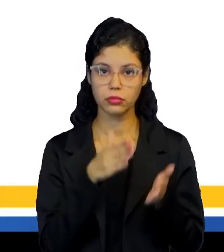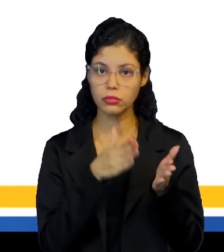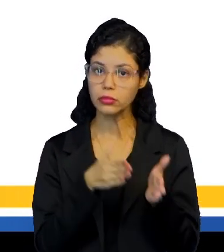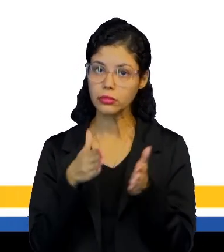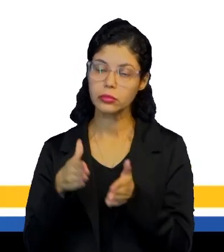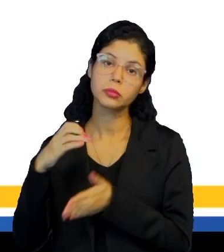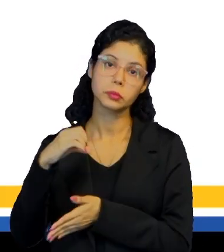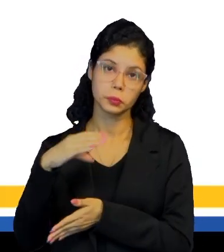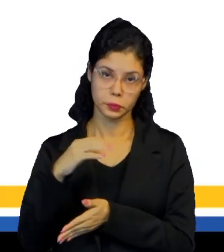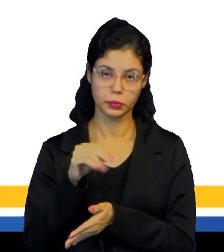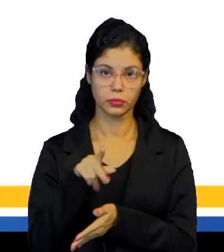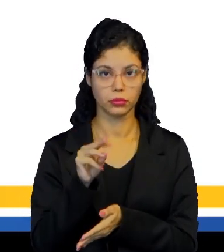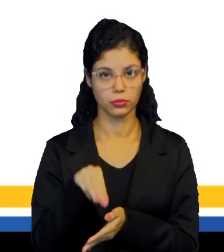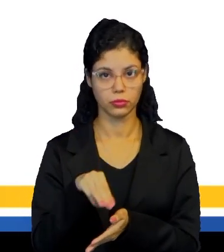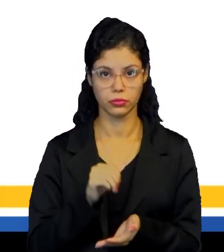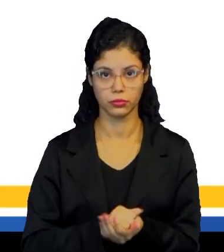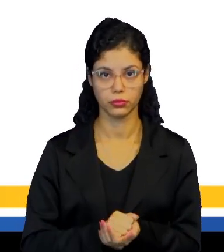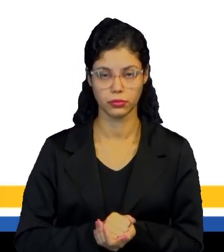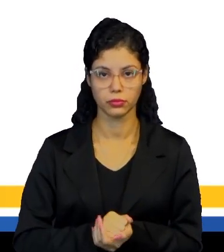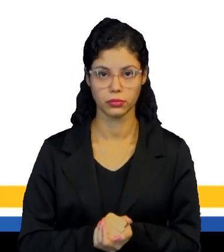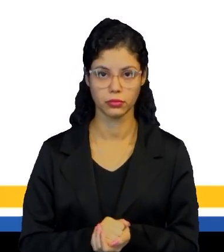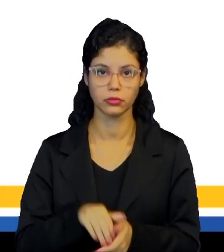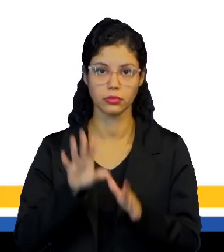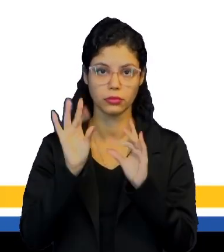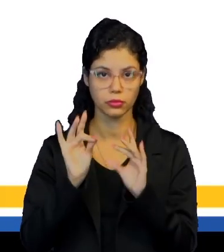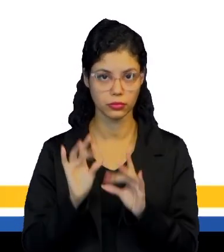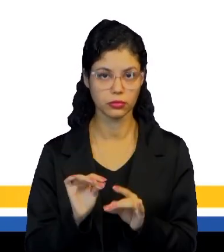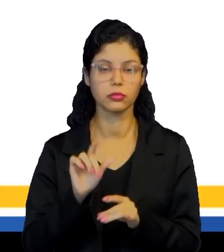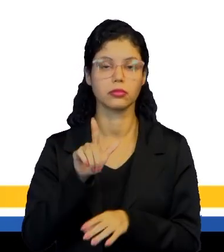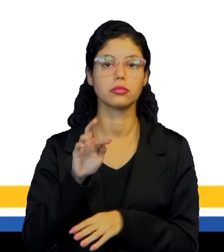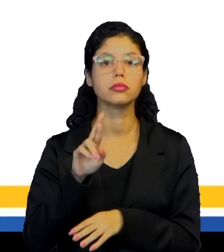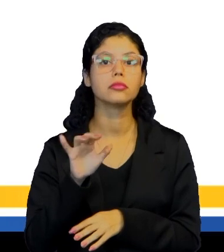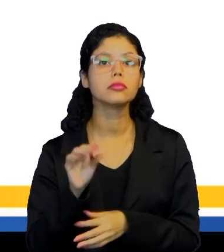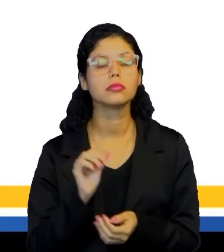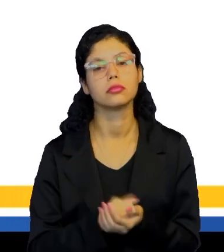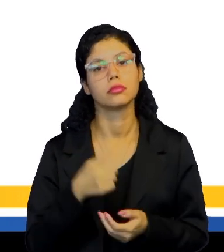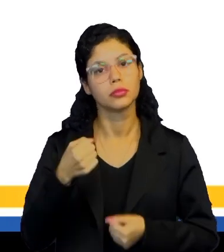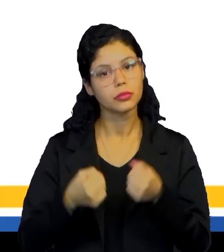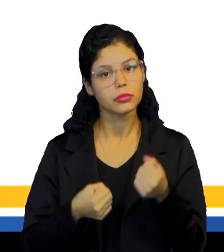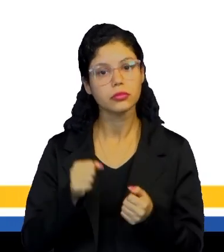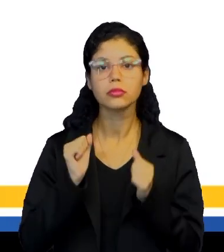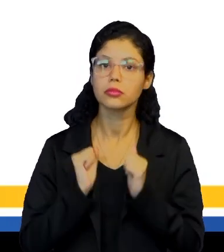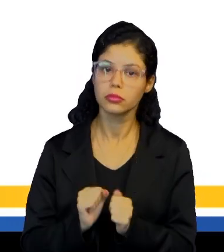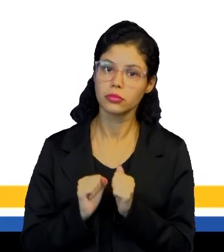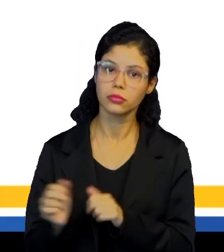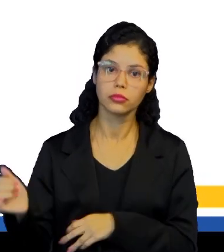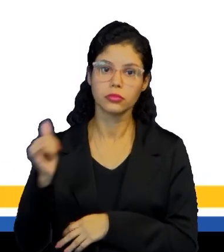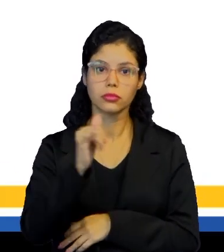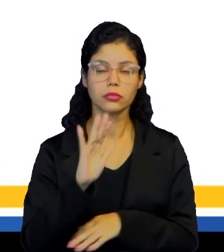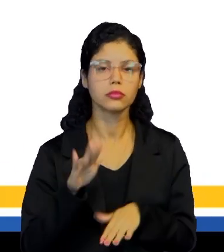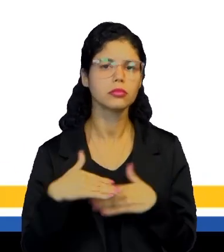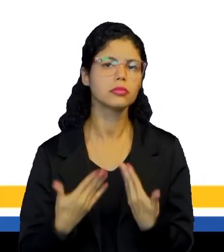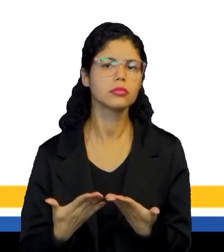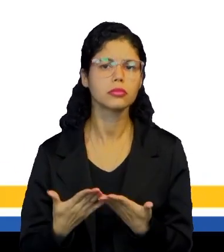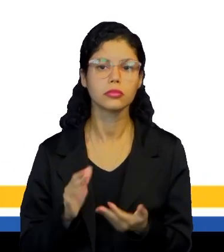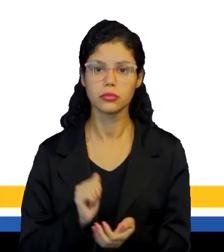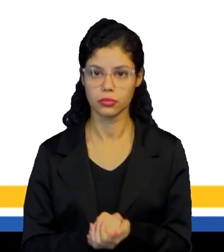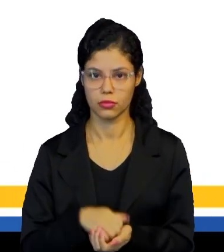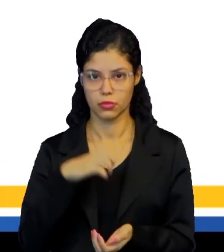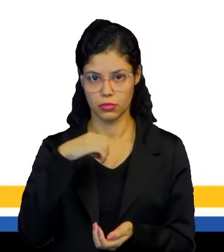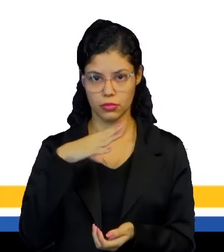quilômetros então para cada litro de gasolina o carro Pode viajar o que